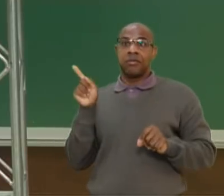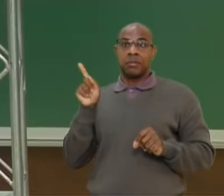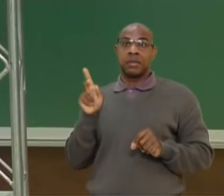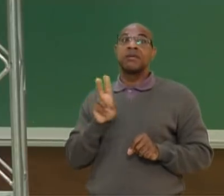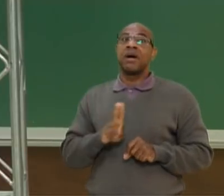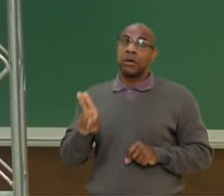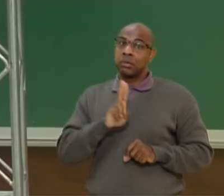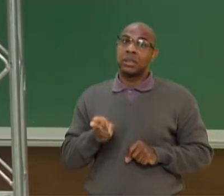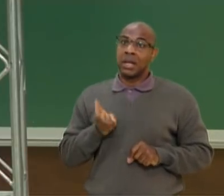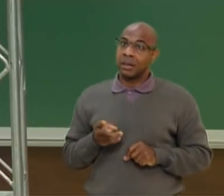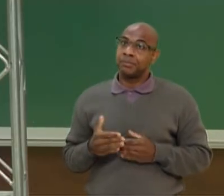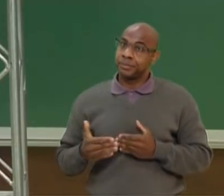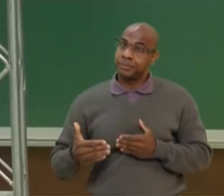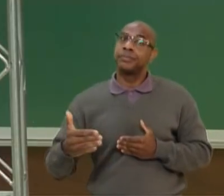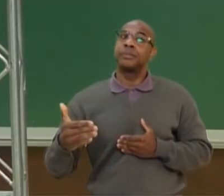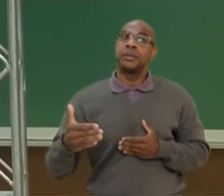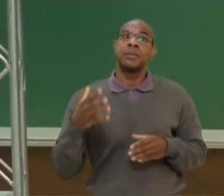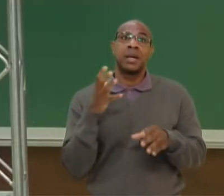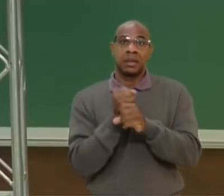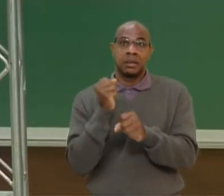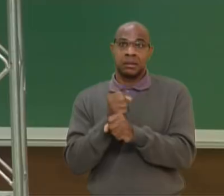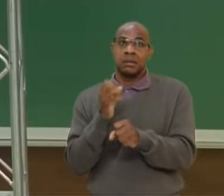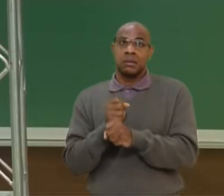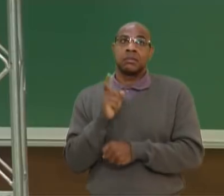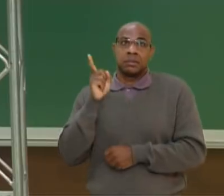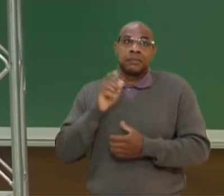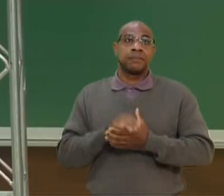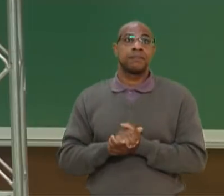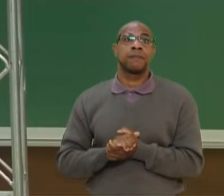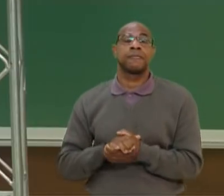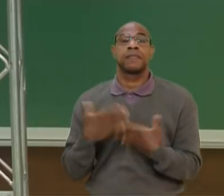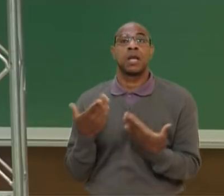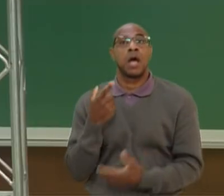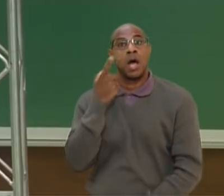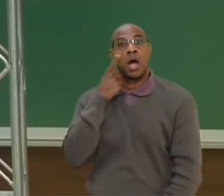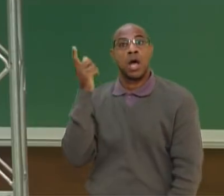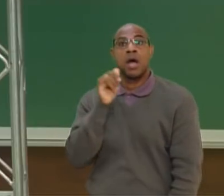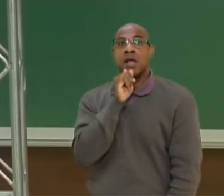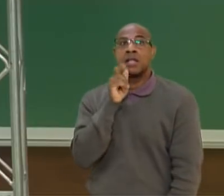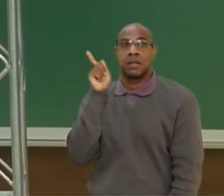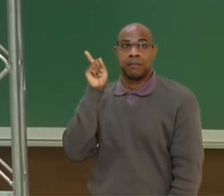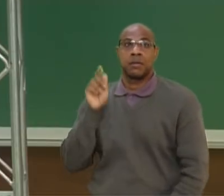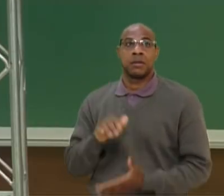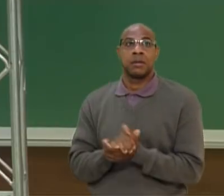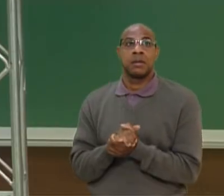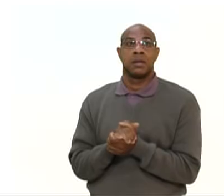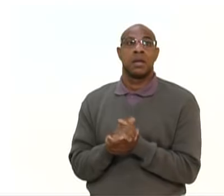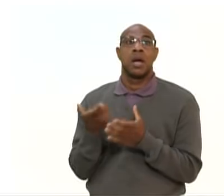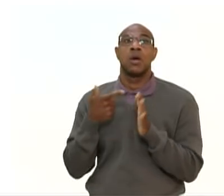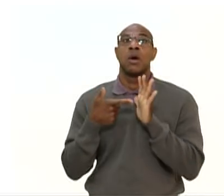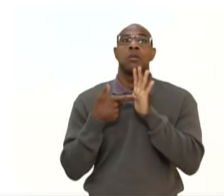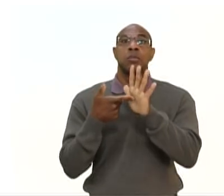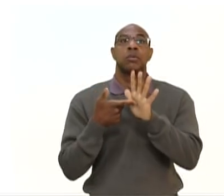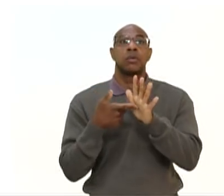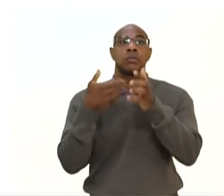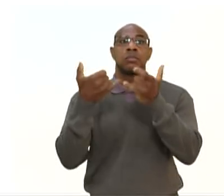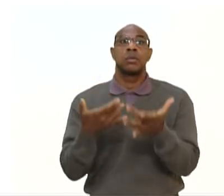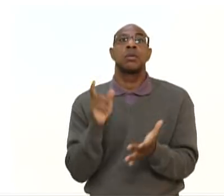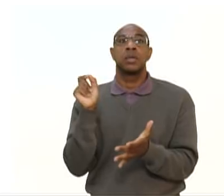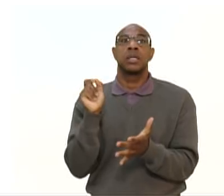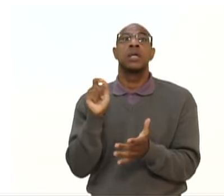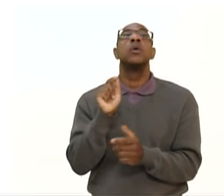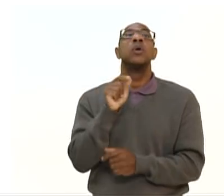vai usar para calcular o argumento. Então vamos ver um exemplo como é que ficaria aqui, ó. Determinar o argumento